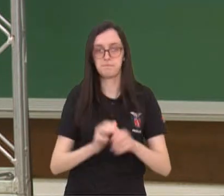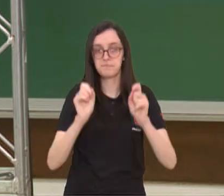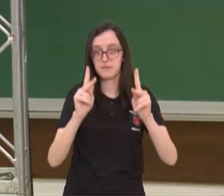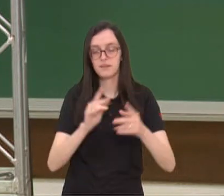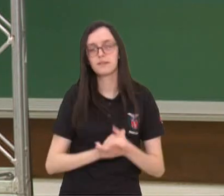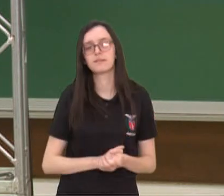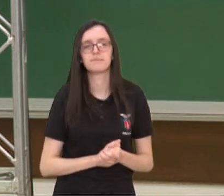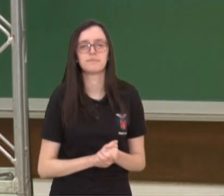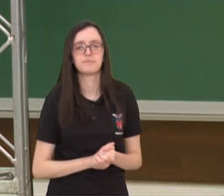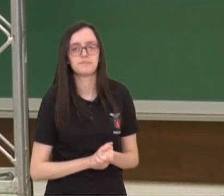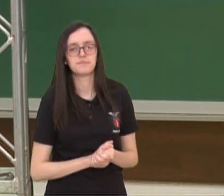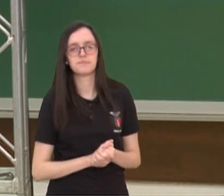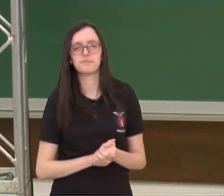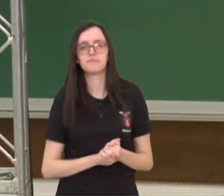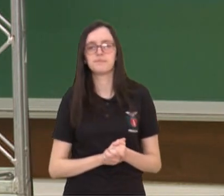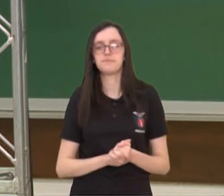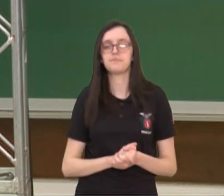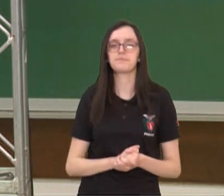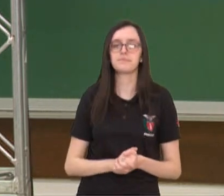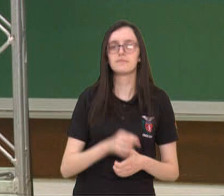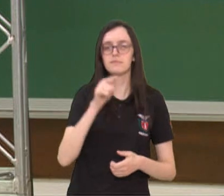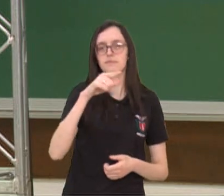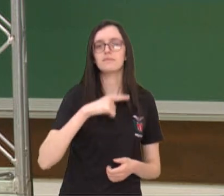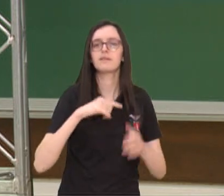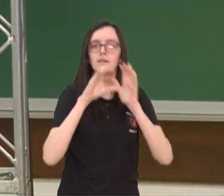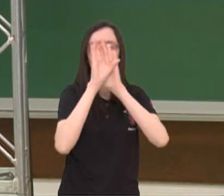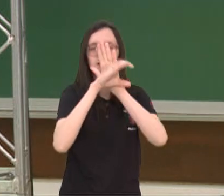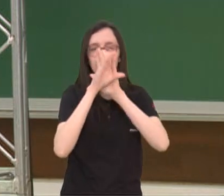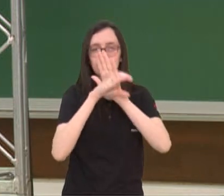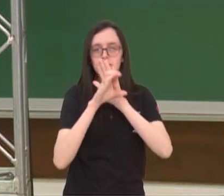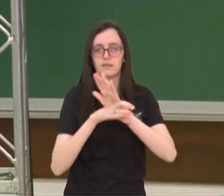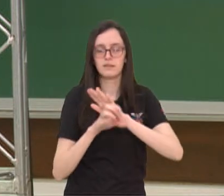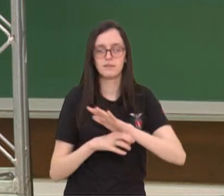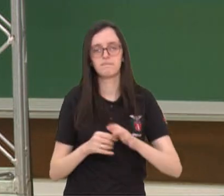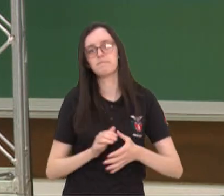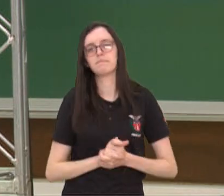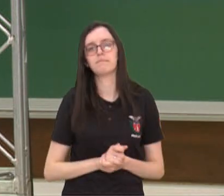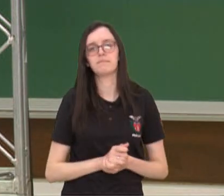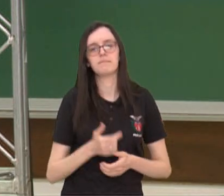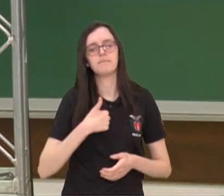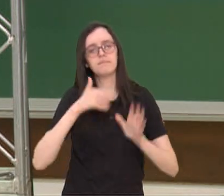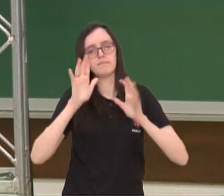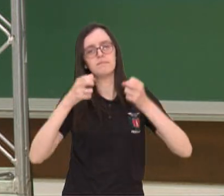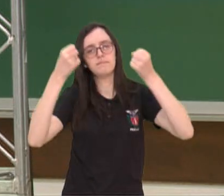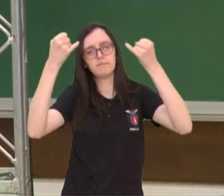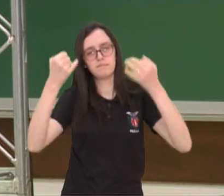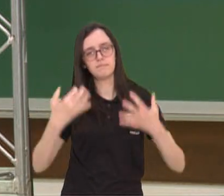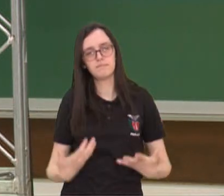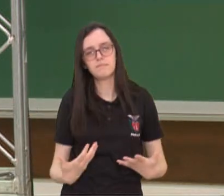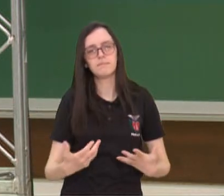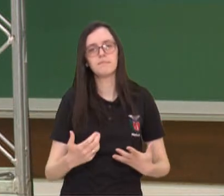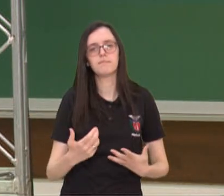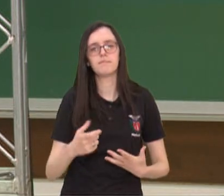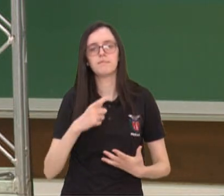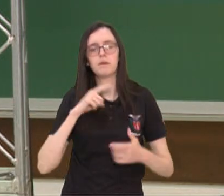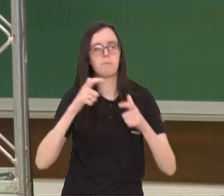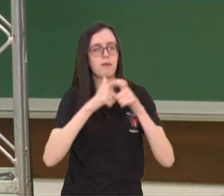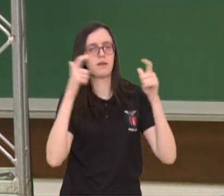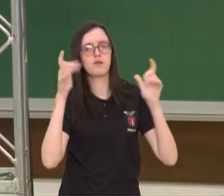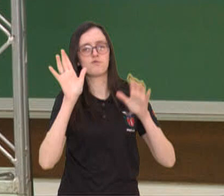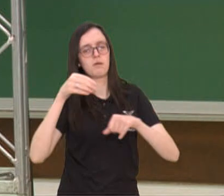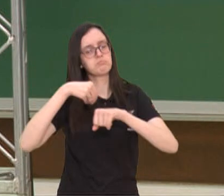Ok? Aqui estão as definições, embora eu já tinha dito aqui, né, na sua grande